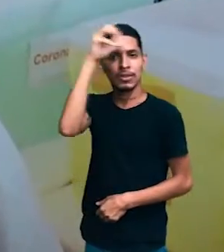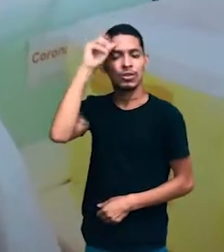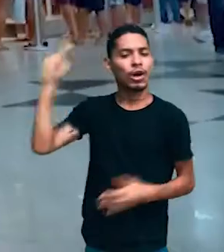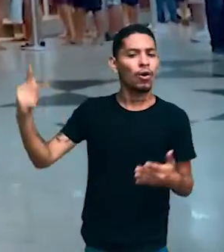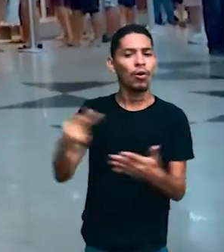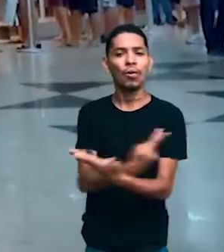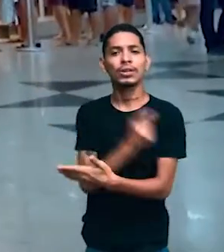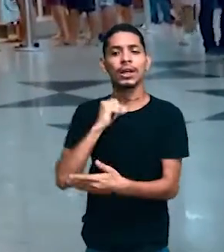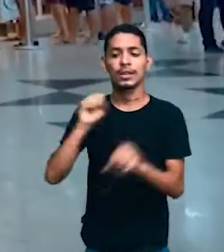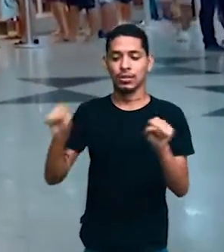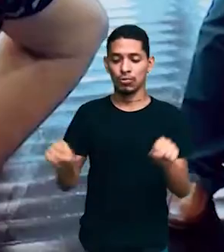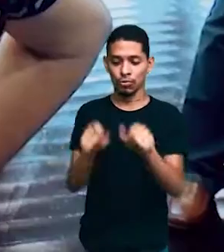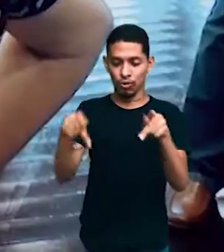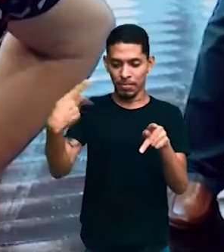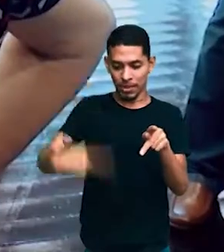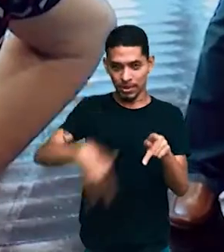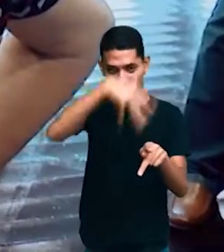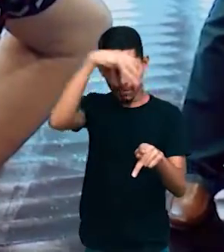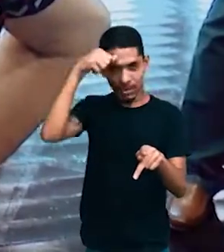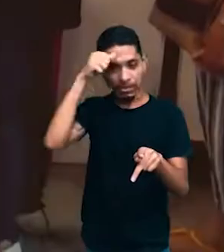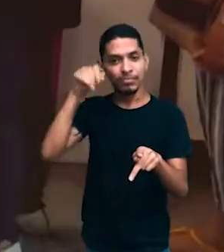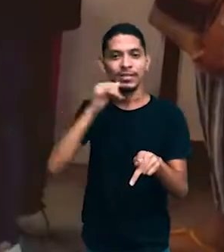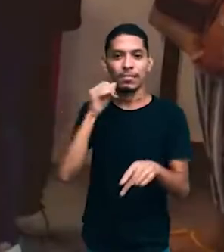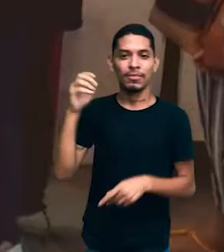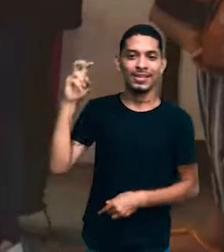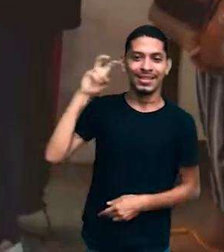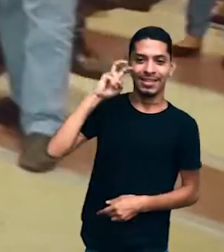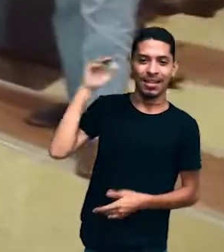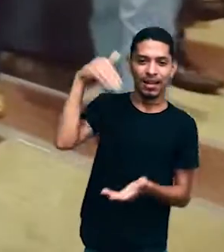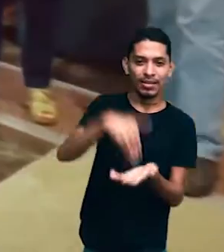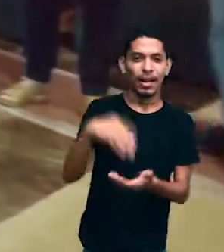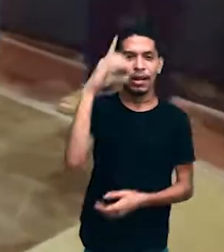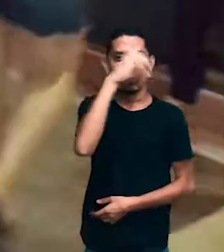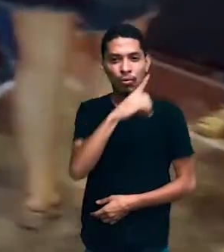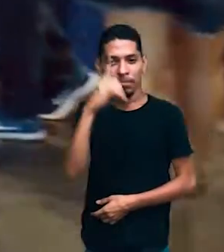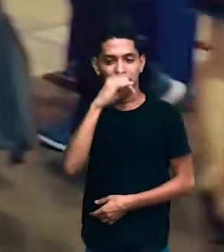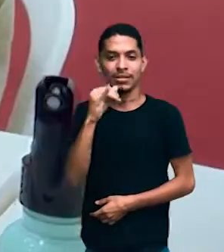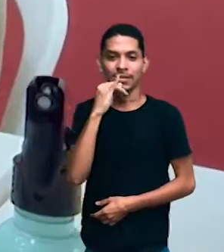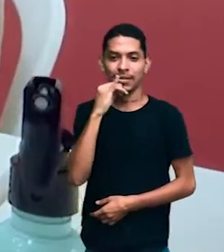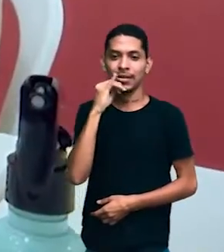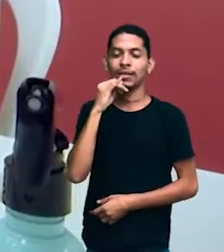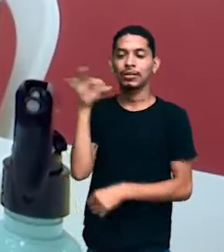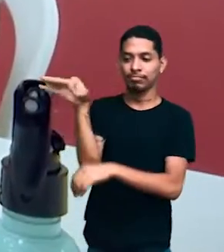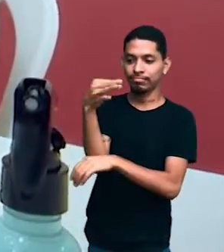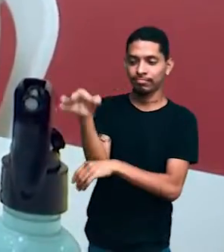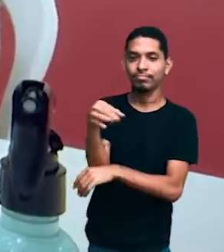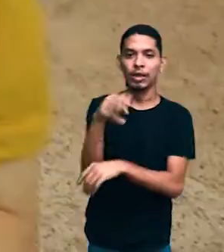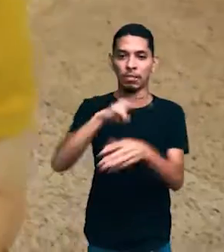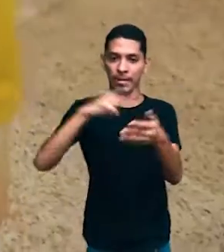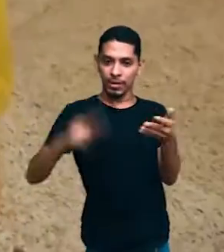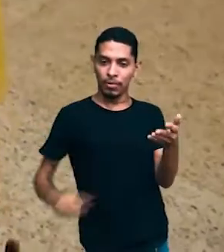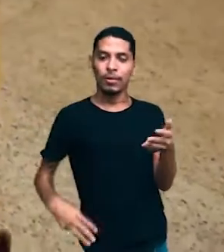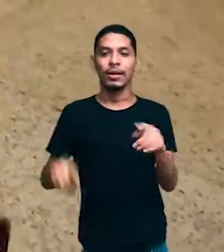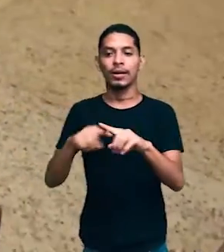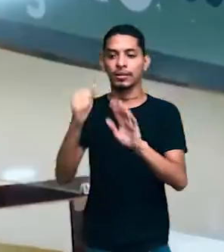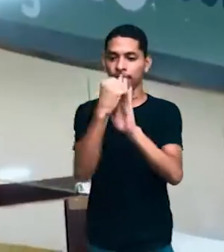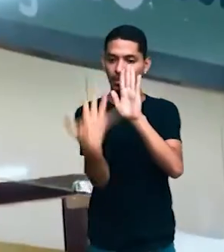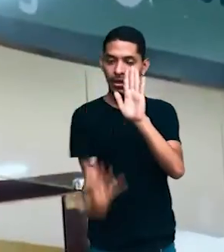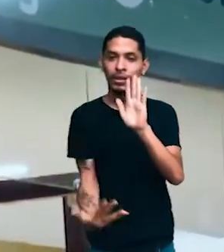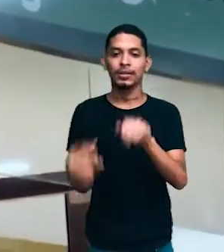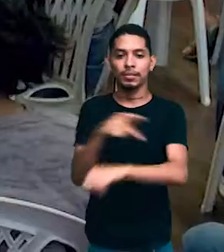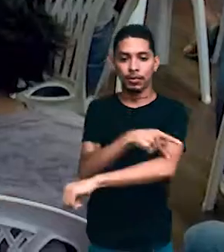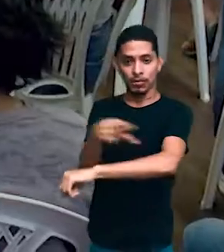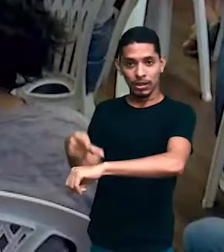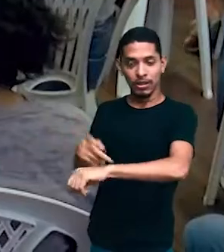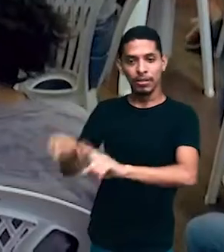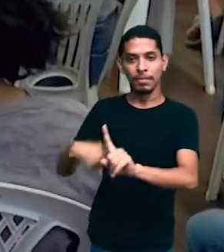Amazonas, que ocorre nos shoppings de Manaus. O atendimento é de quinta a domingo nos shoppings Grande Circular, Manauara, Manaus